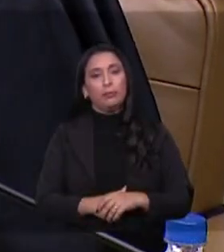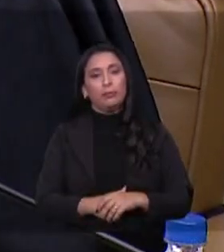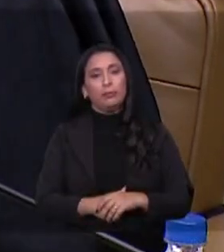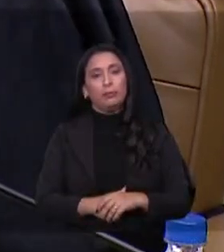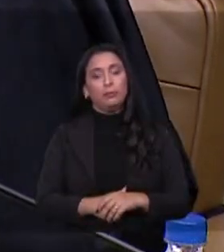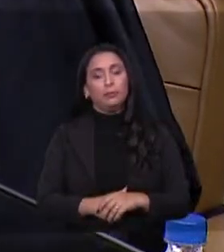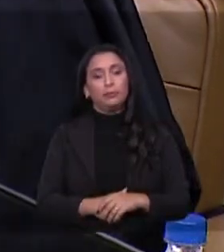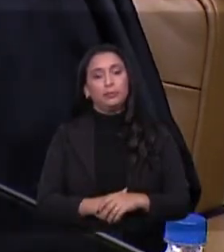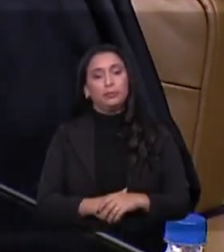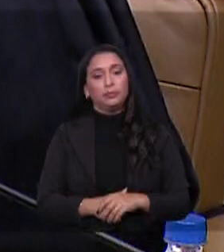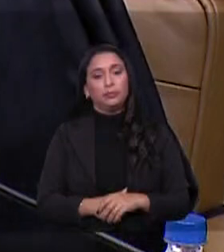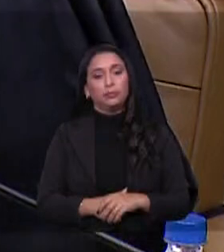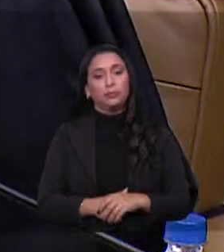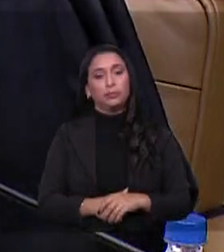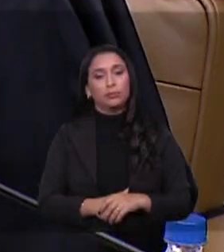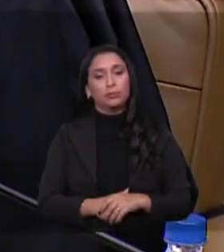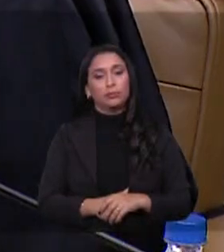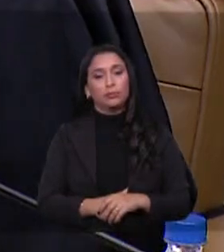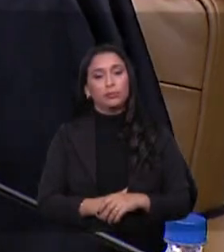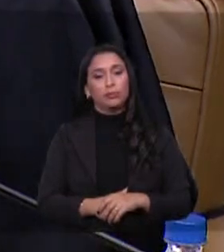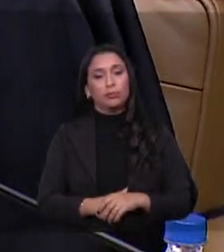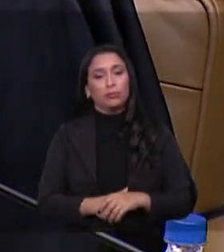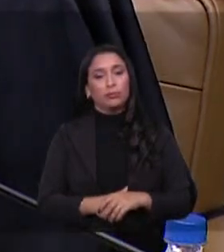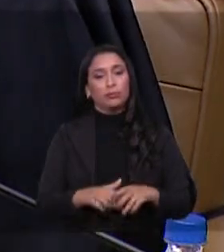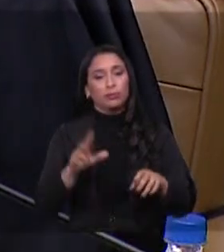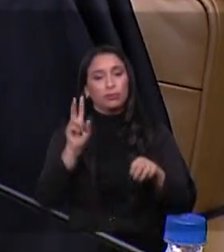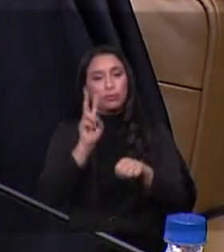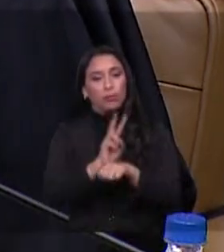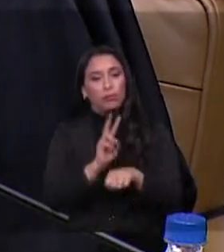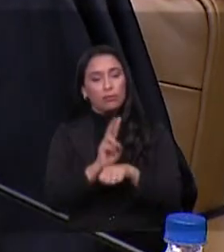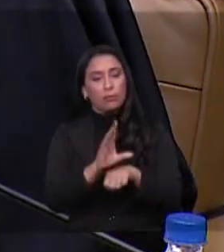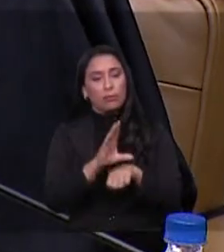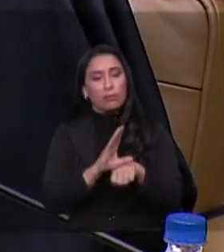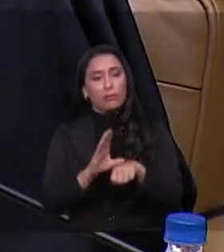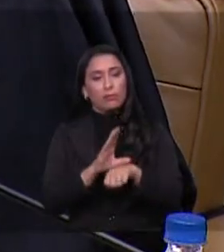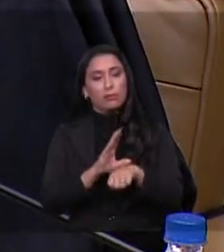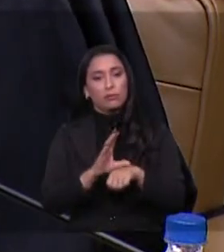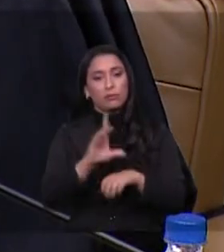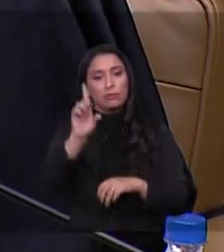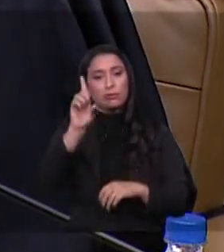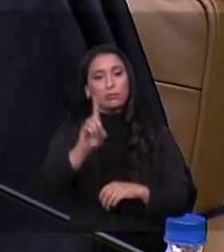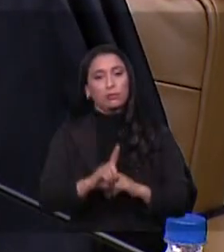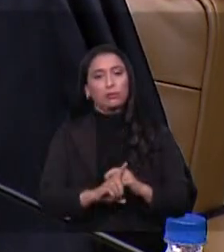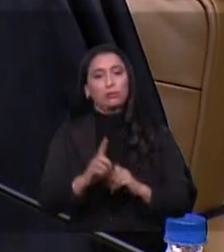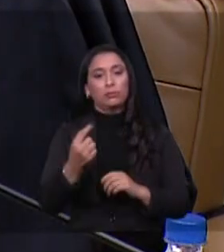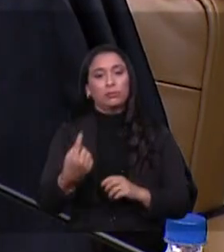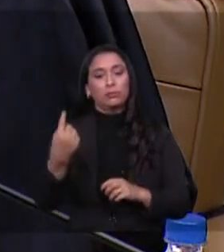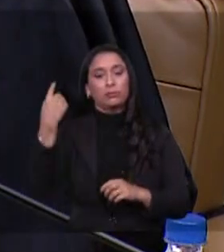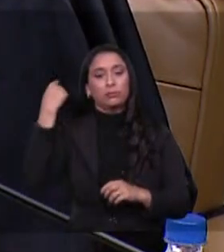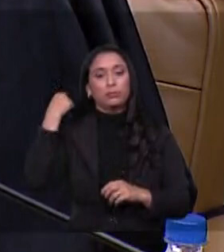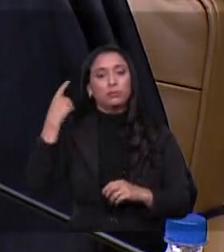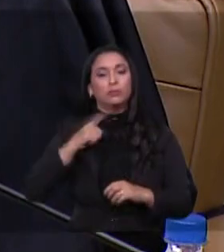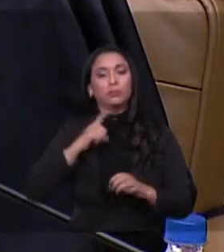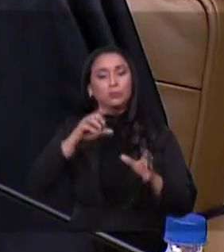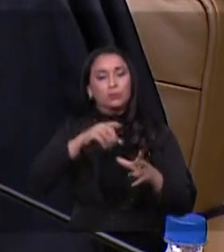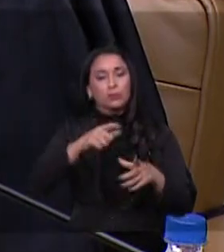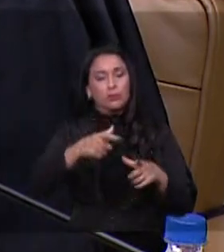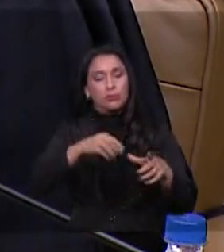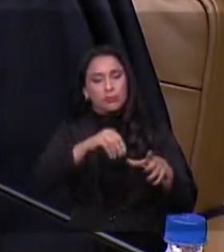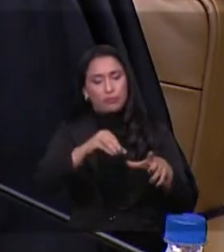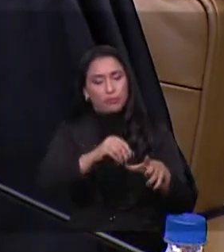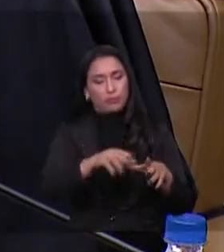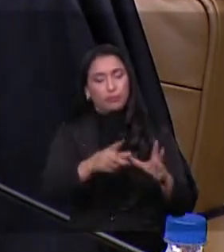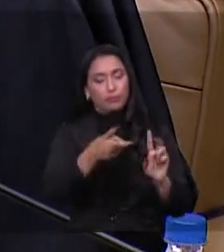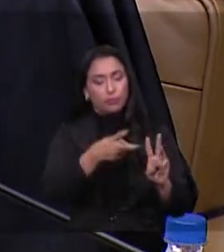trouxe à colação é no sentido de que a proteção constitucional aos direitos originários sobre as terras que tradicionalmente